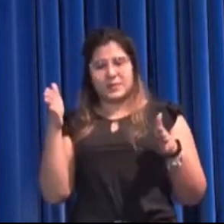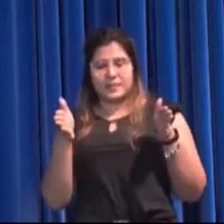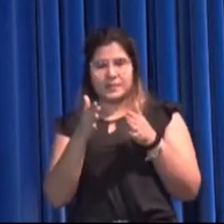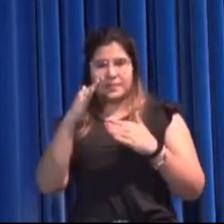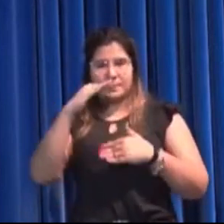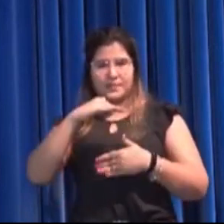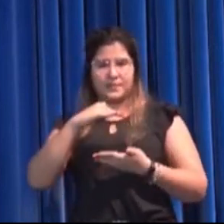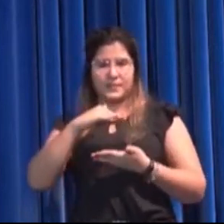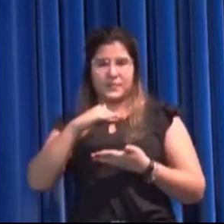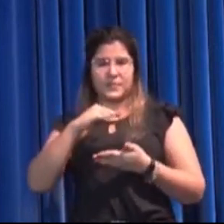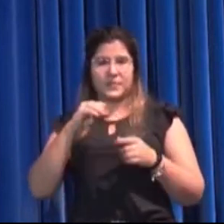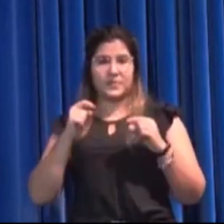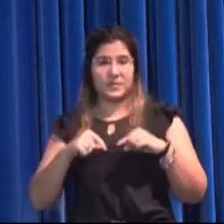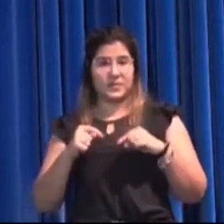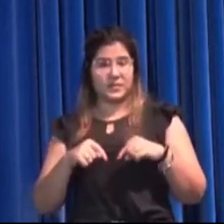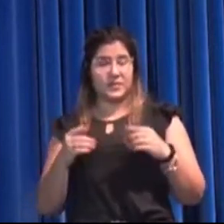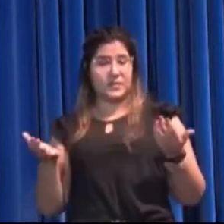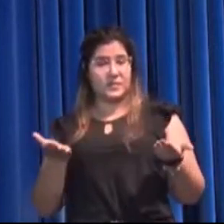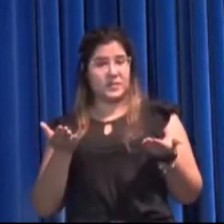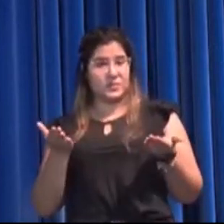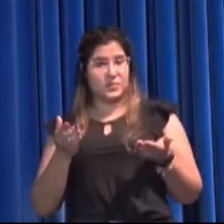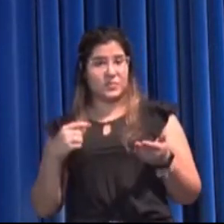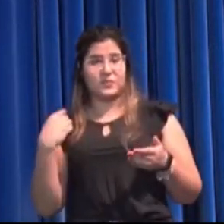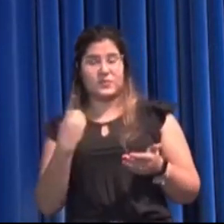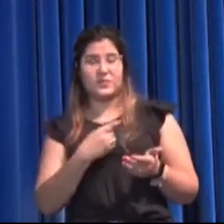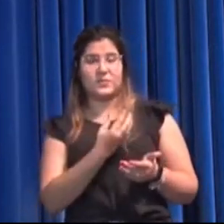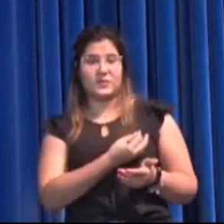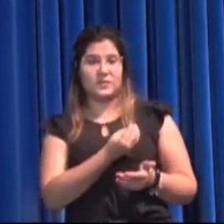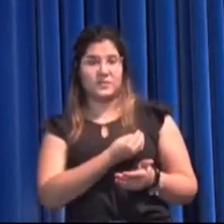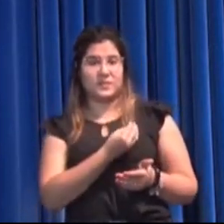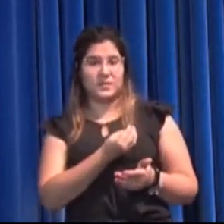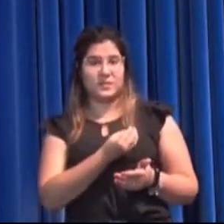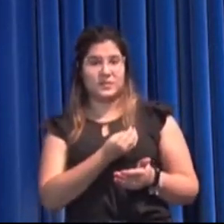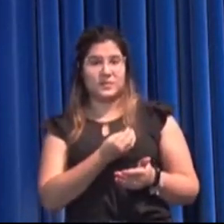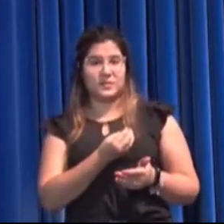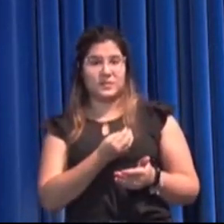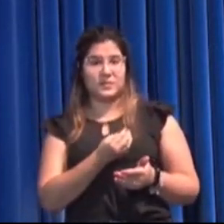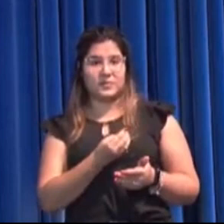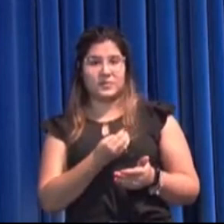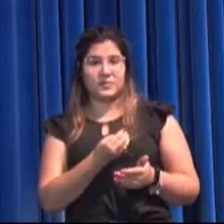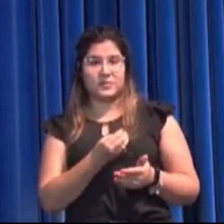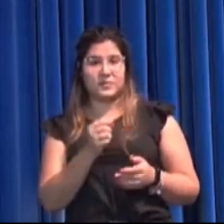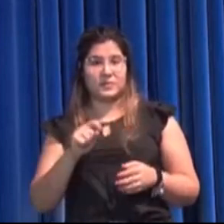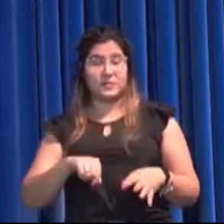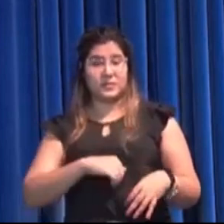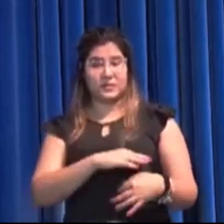agora. A nossa vida física, a nossa vida terrena.